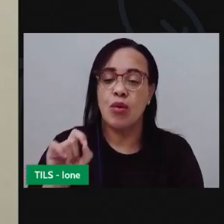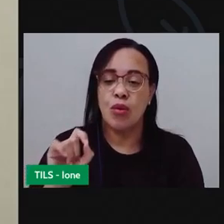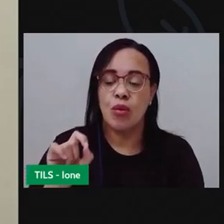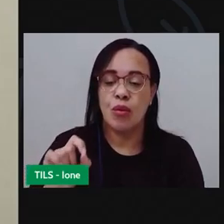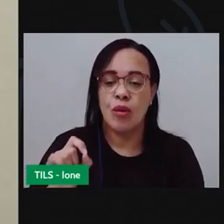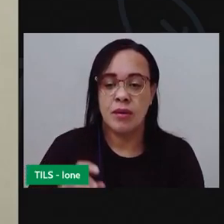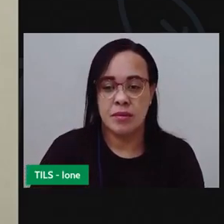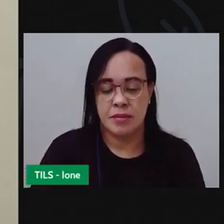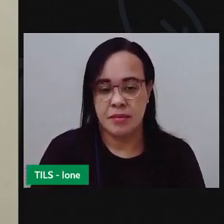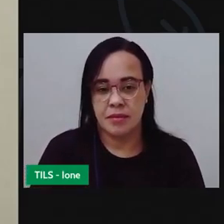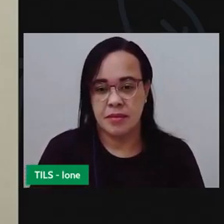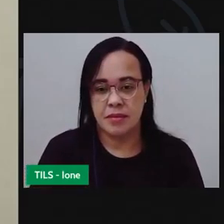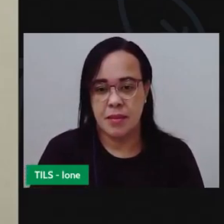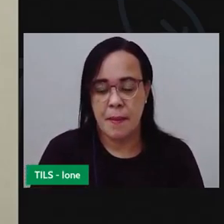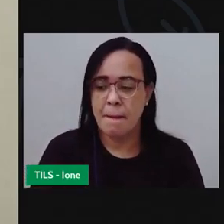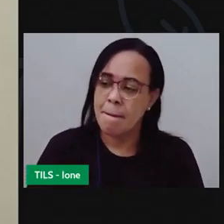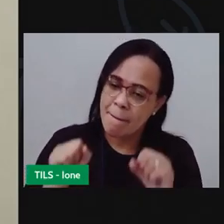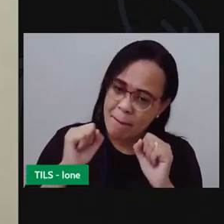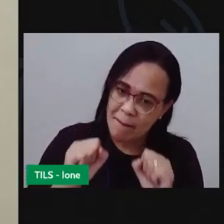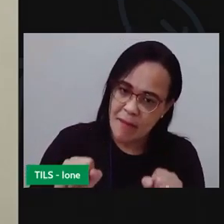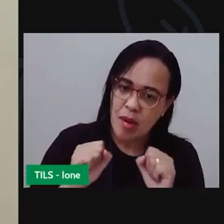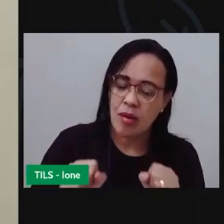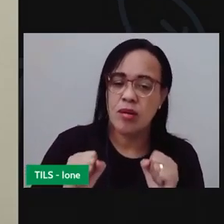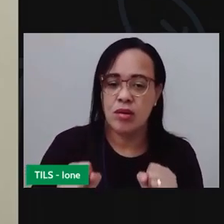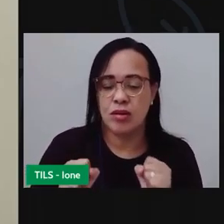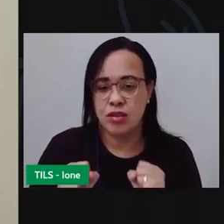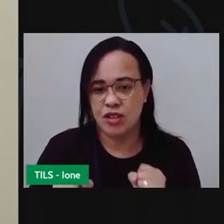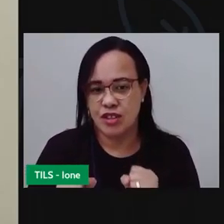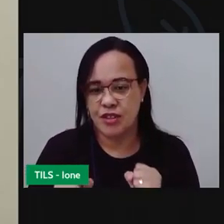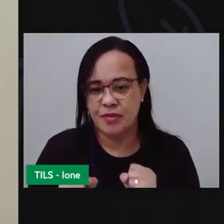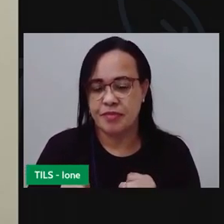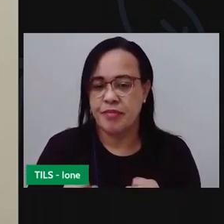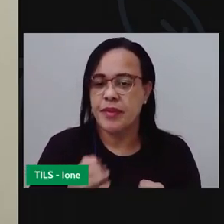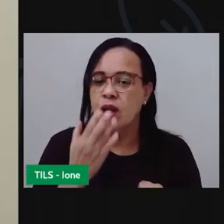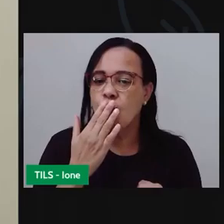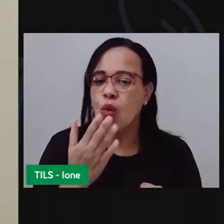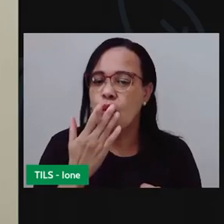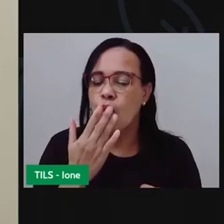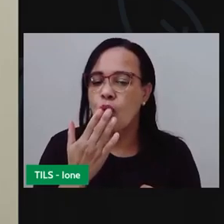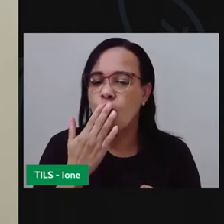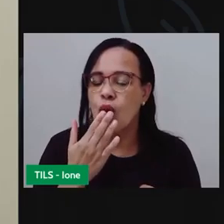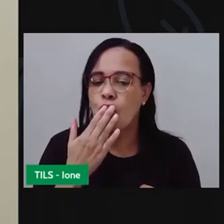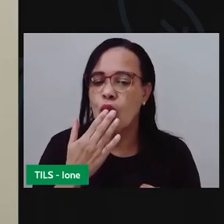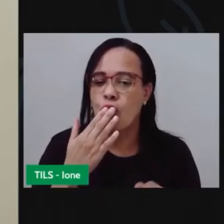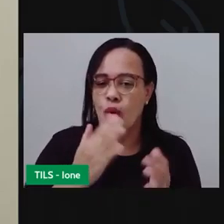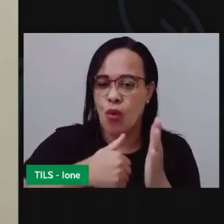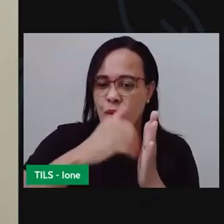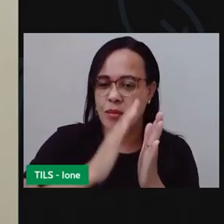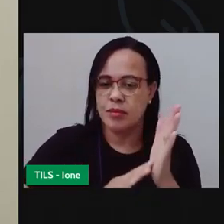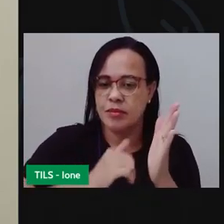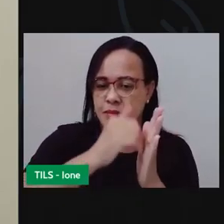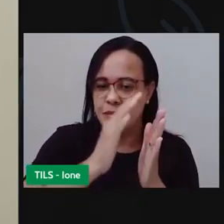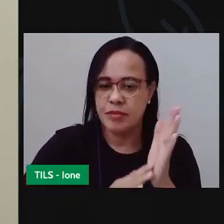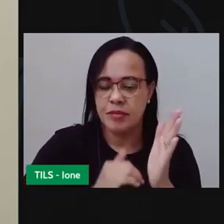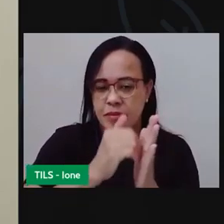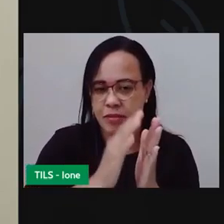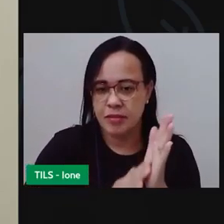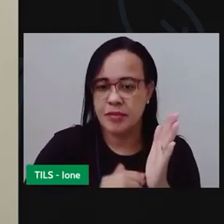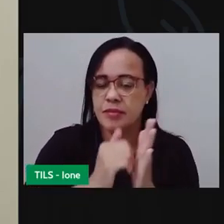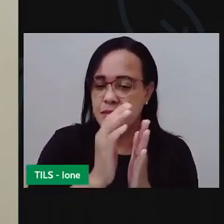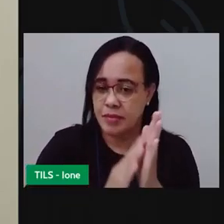se você tiver aí alguma tinta ou fitas de outras cores, fitas adesivas de outras cores, você